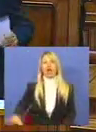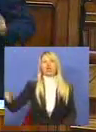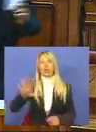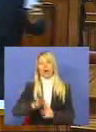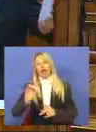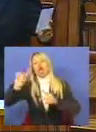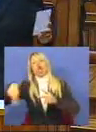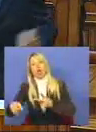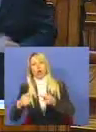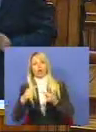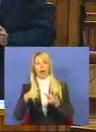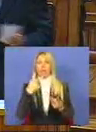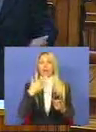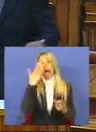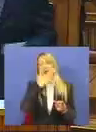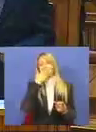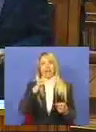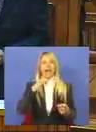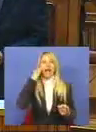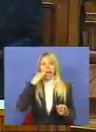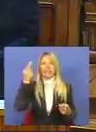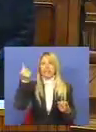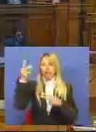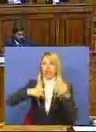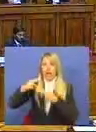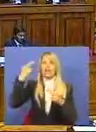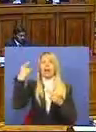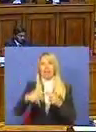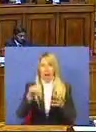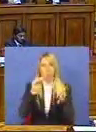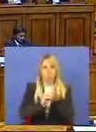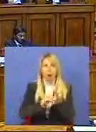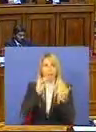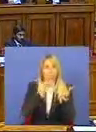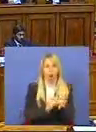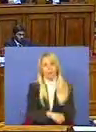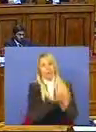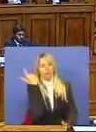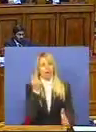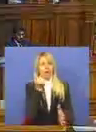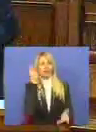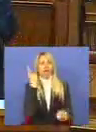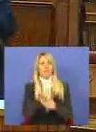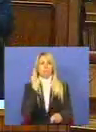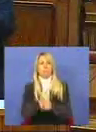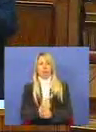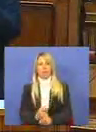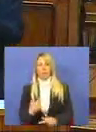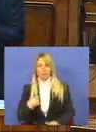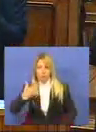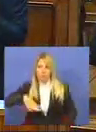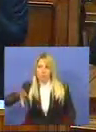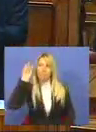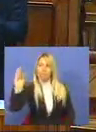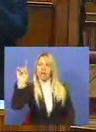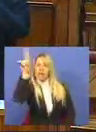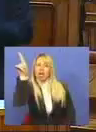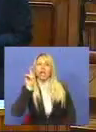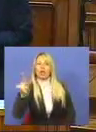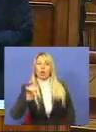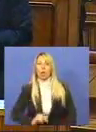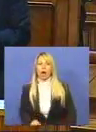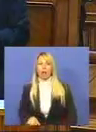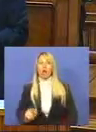diz: tira-se dinheiro aos mais pobres dos mais pobres. Mas eu quero interrogá-lo, porque esse é o nosso compromisso